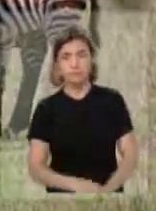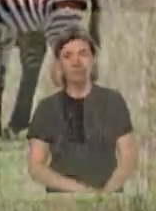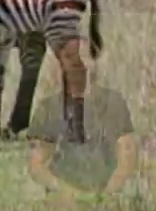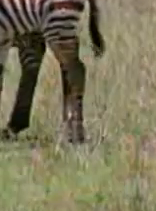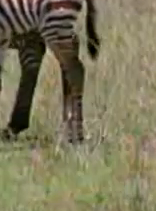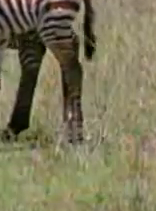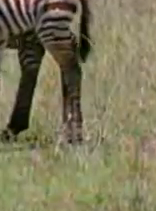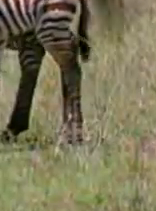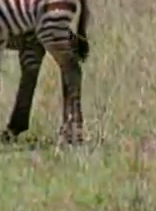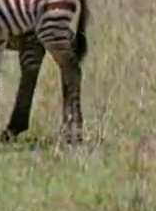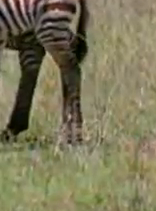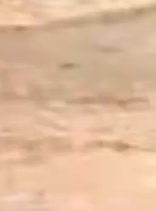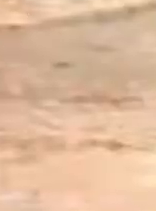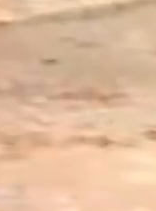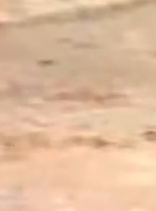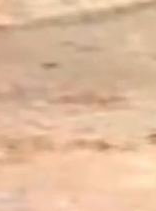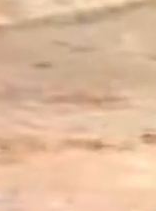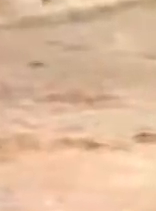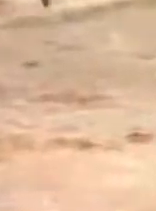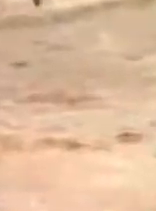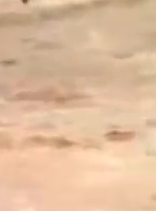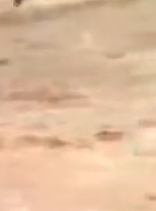O